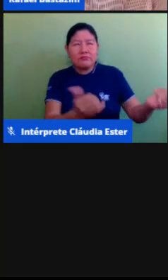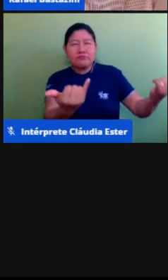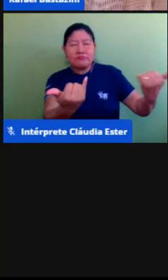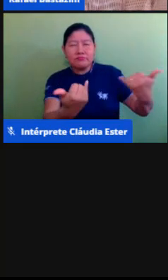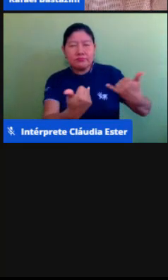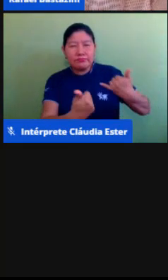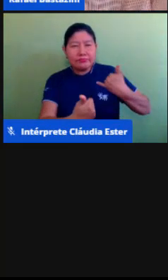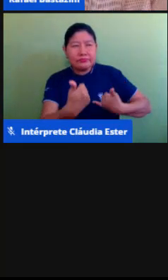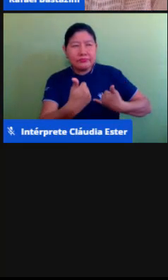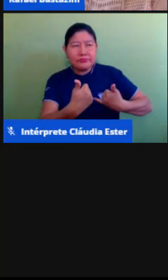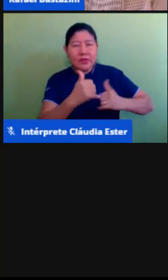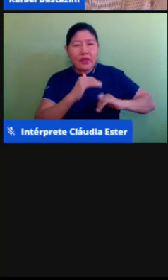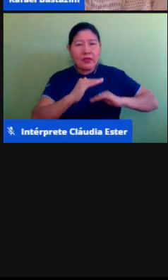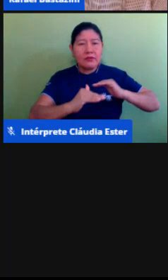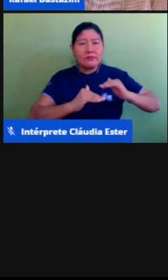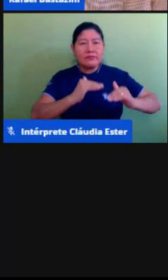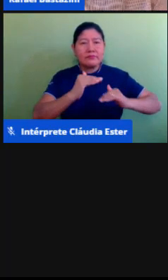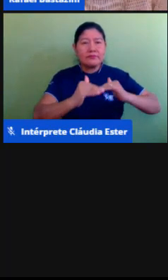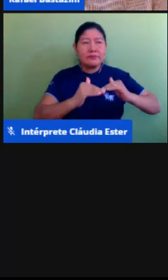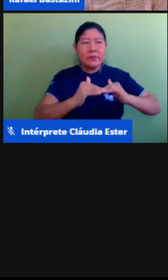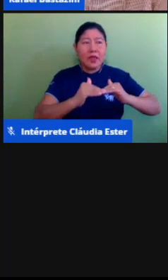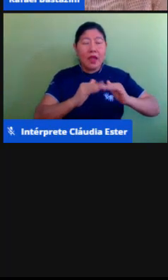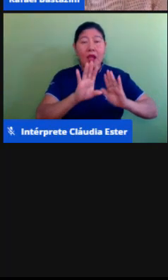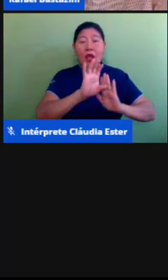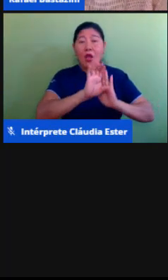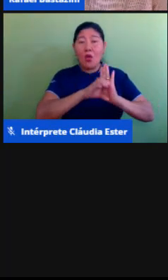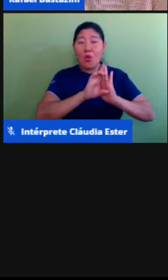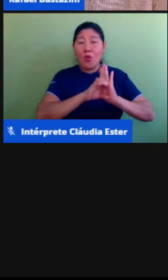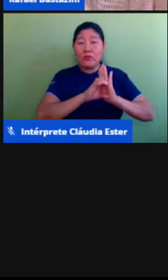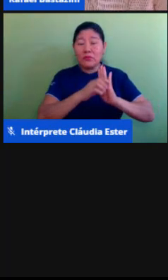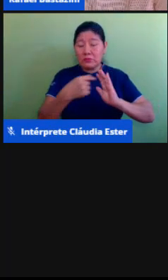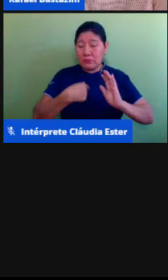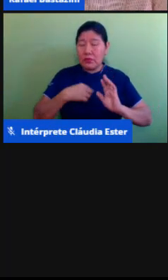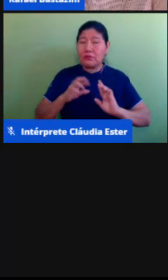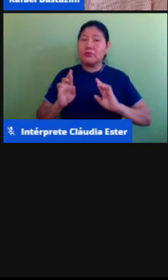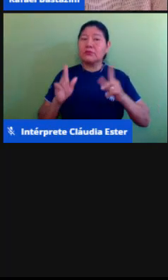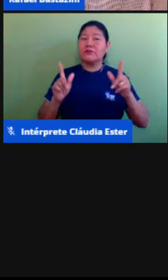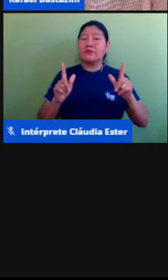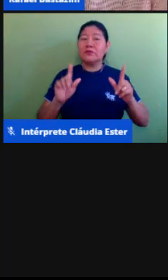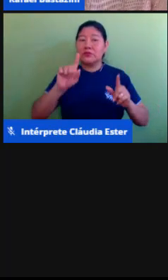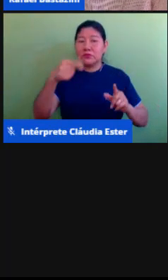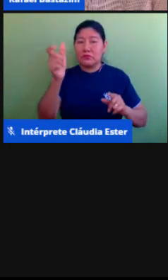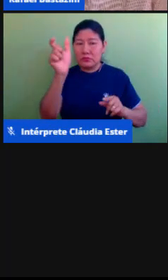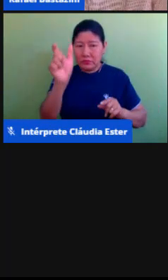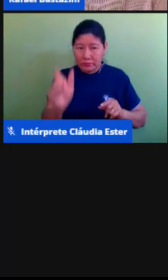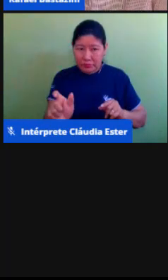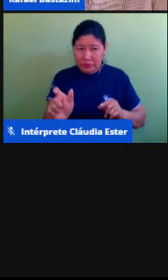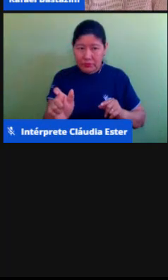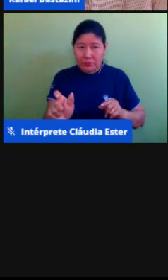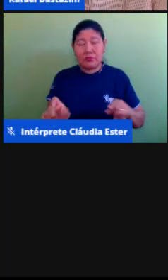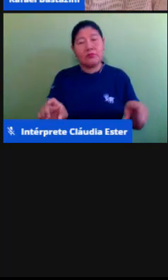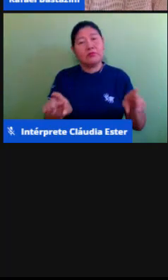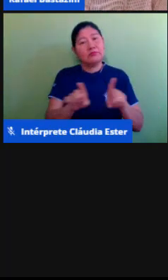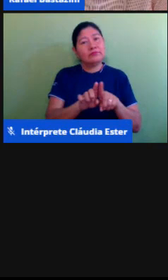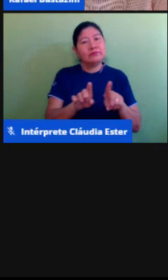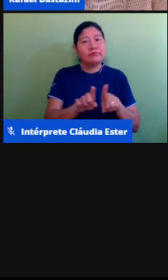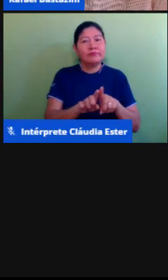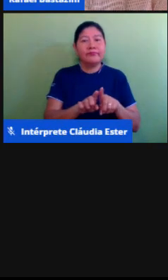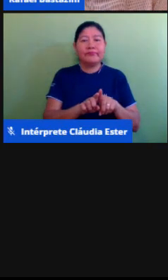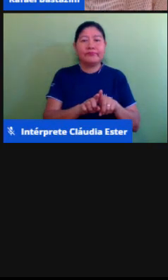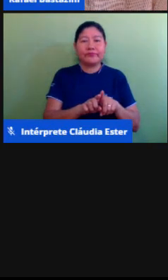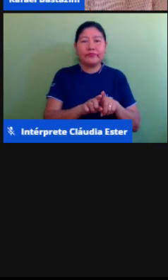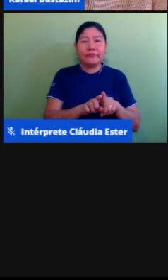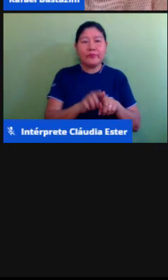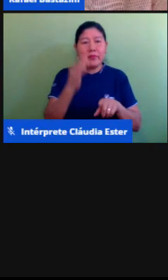capacidade interpretativa do conceito. Então, nós temos uma evolução. O autor também vai colocar o conceito